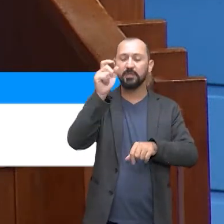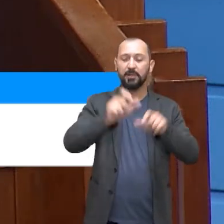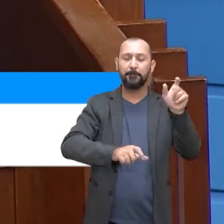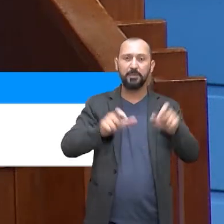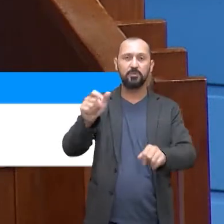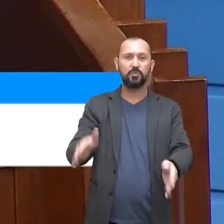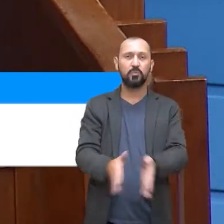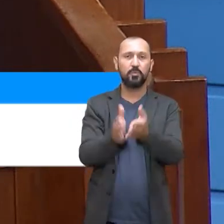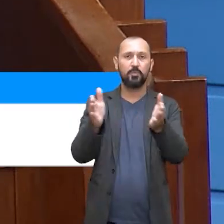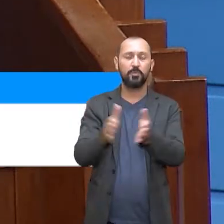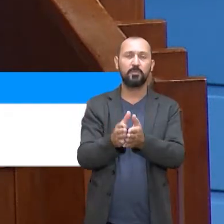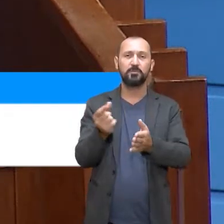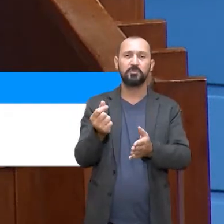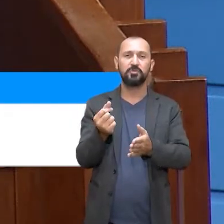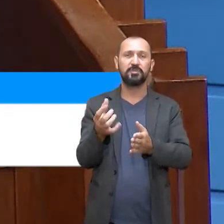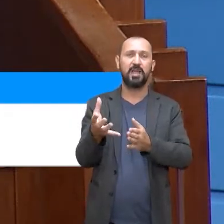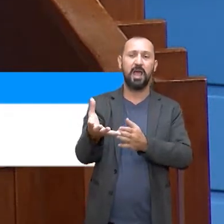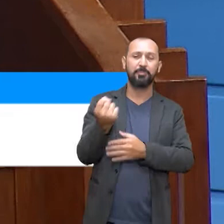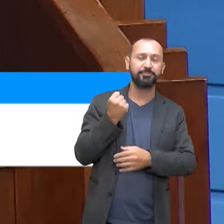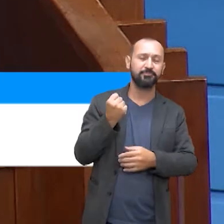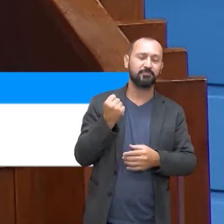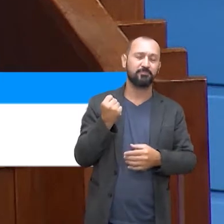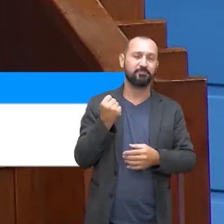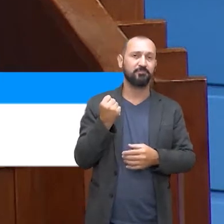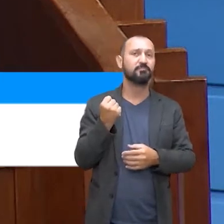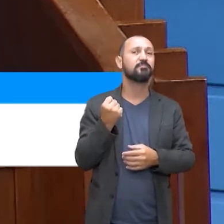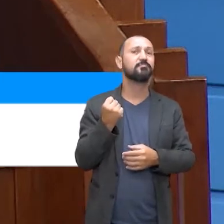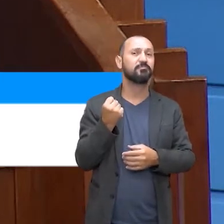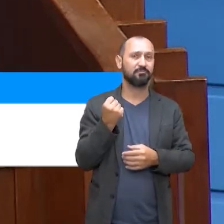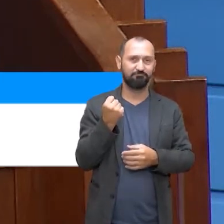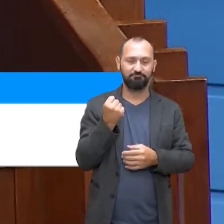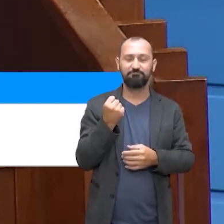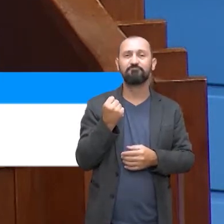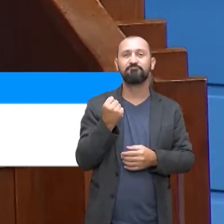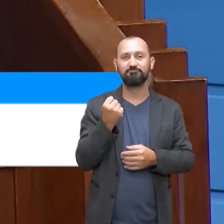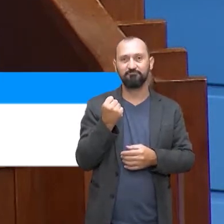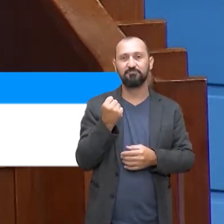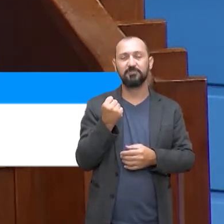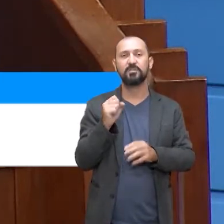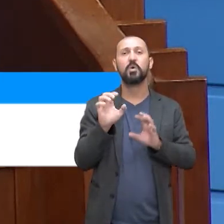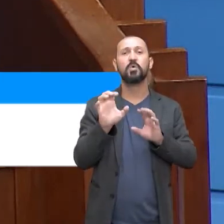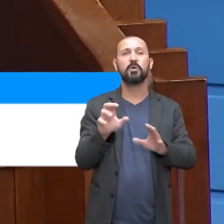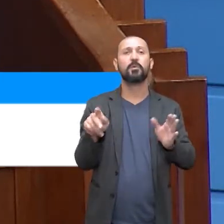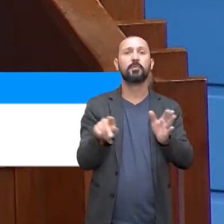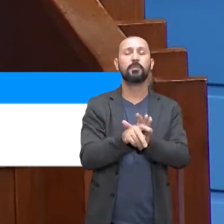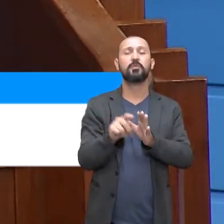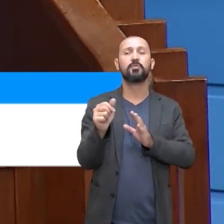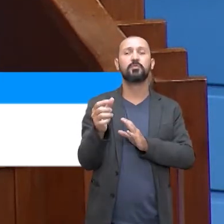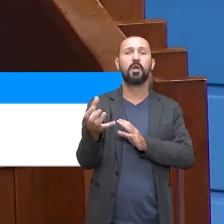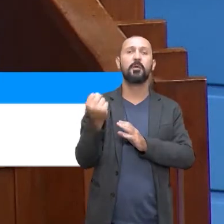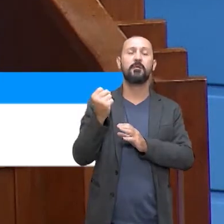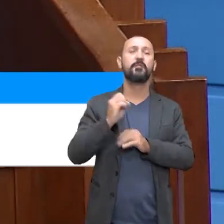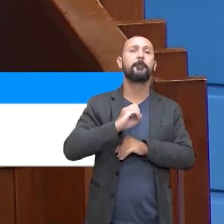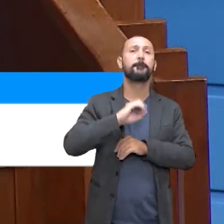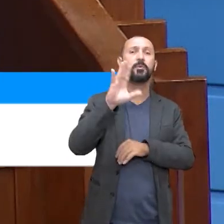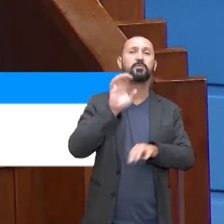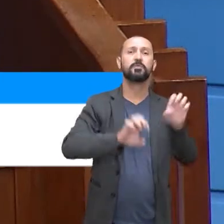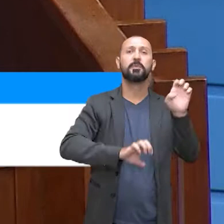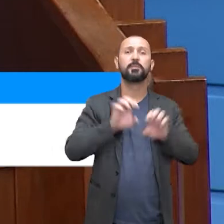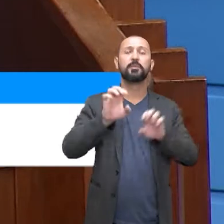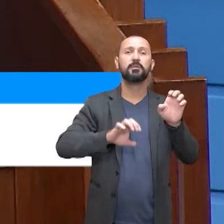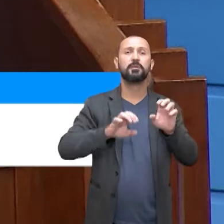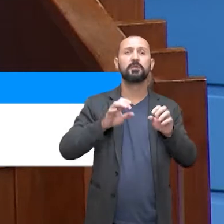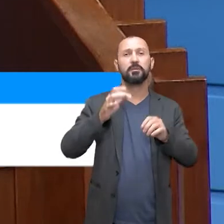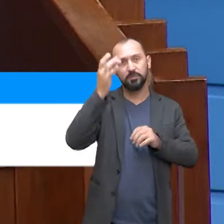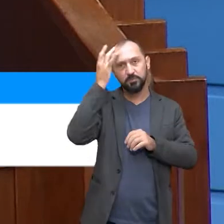dinheiro do pobre do consumidor. Cada hora inventa uma forma. Essa é a mais nova forma, levar o dinheiro embora de uma empresa que